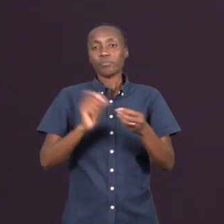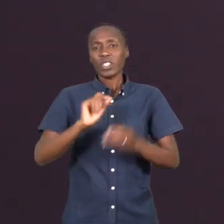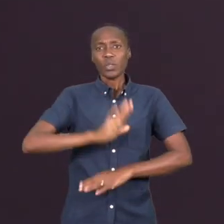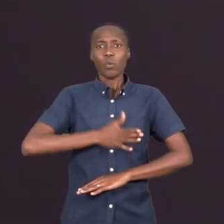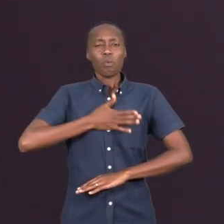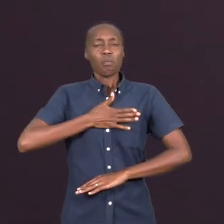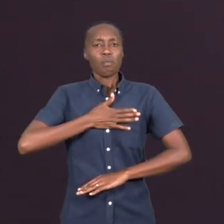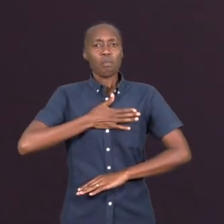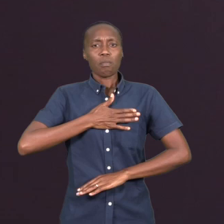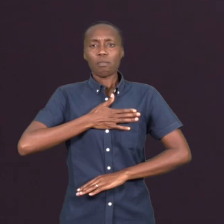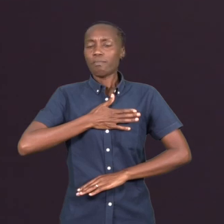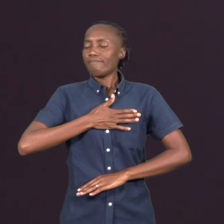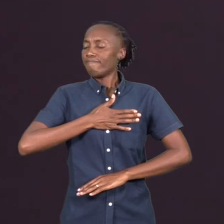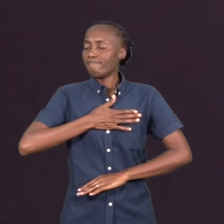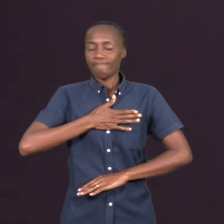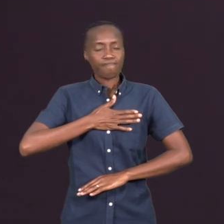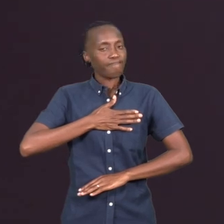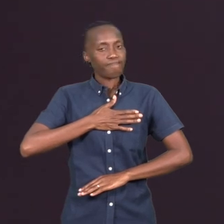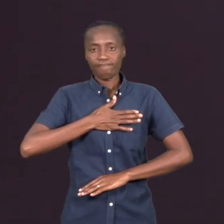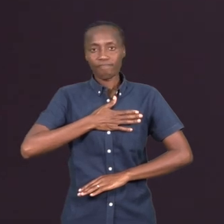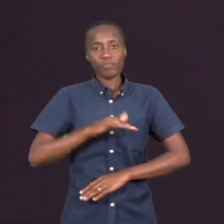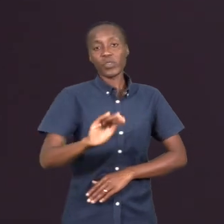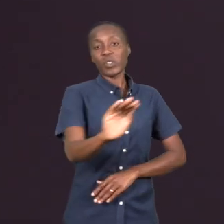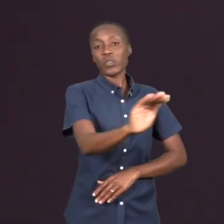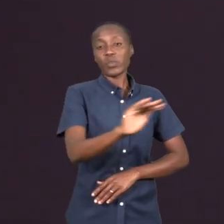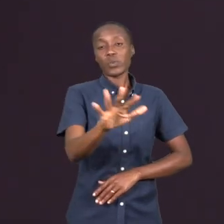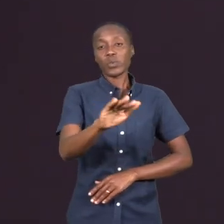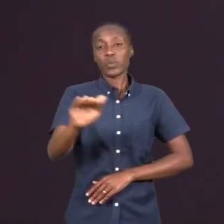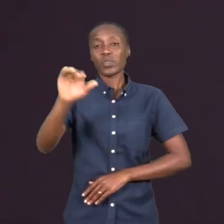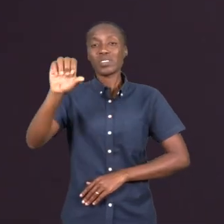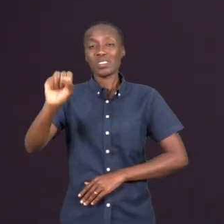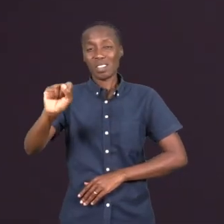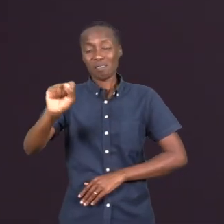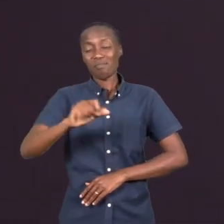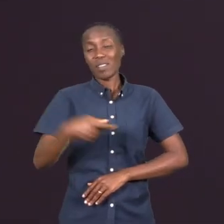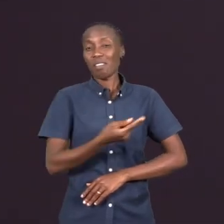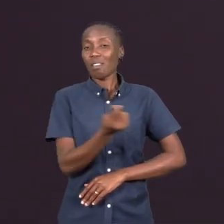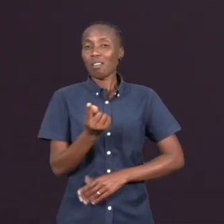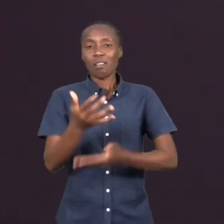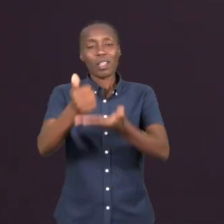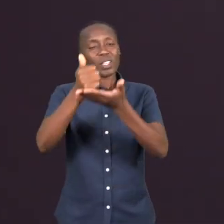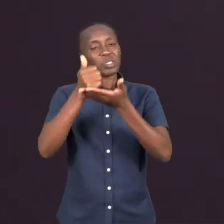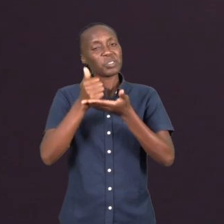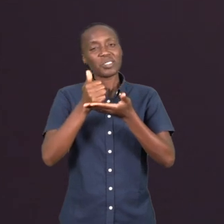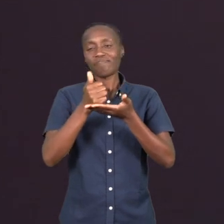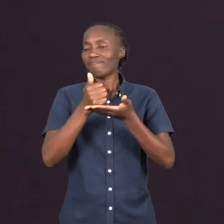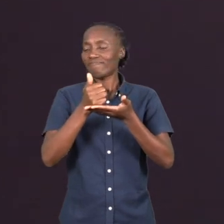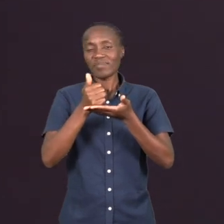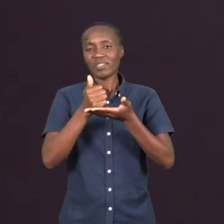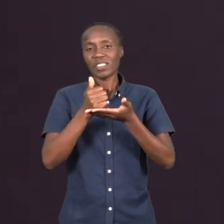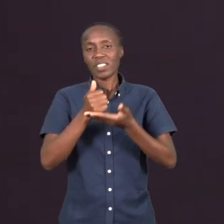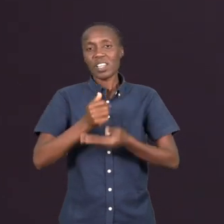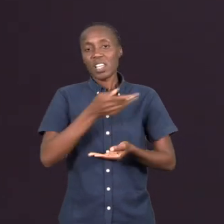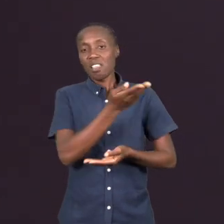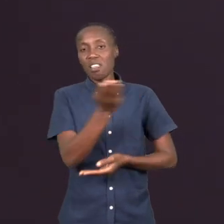Não aponto culpados. A nossa sociedade é que muitas vezes peca para conosco. Faz-nos pensar que